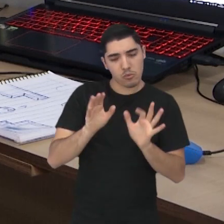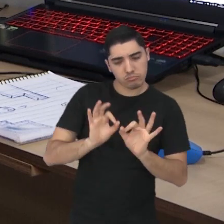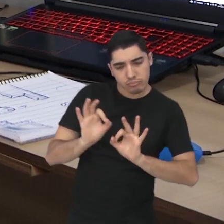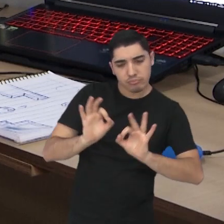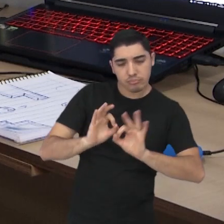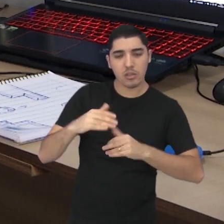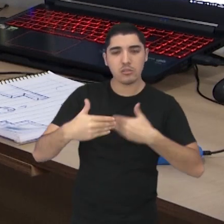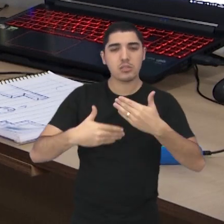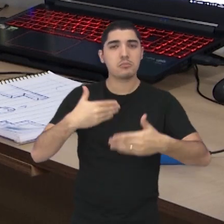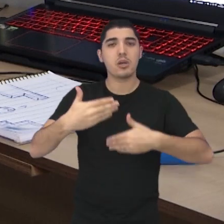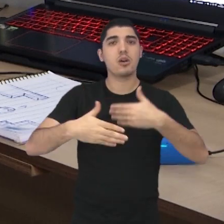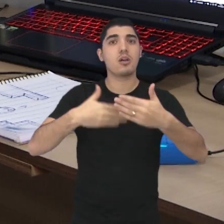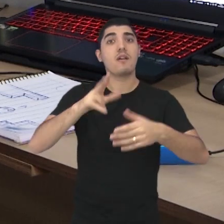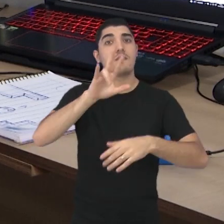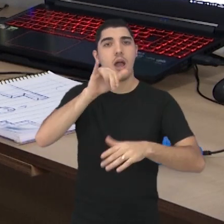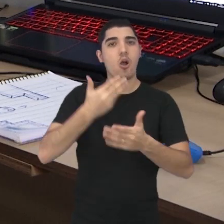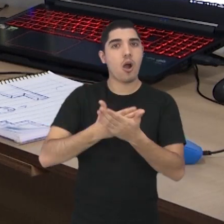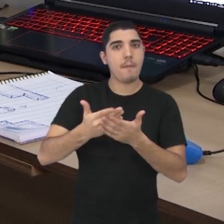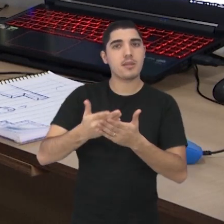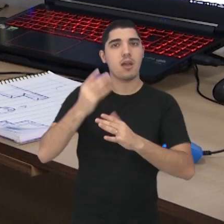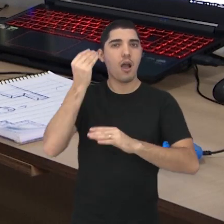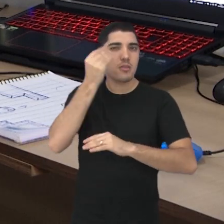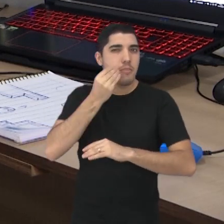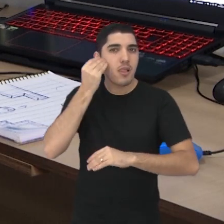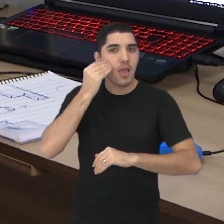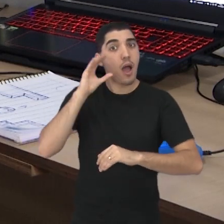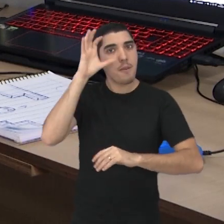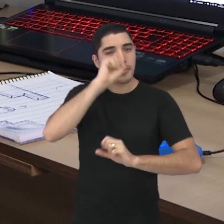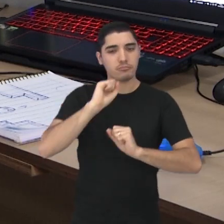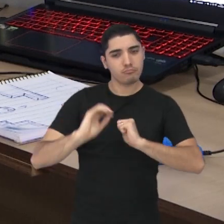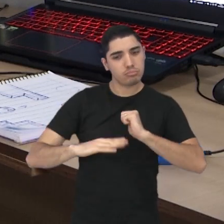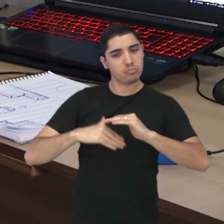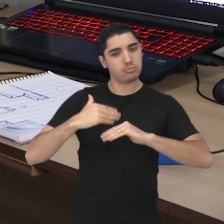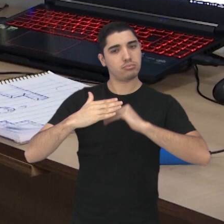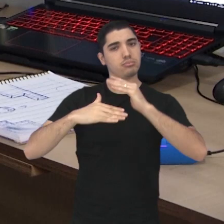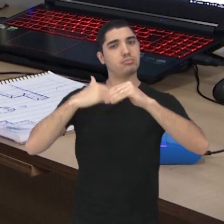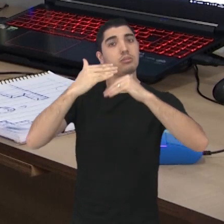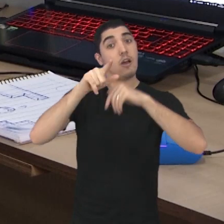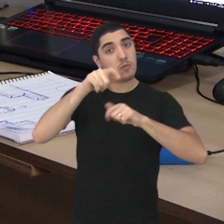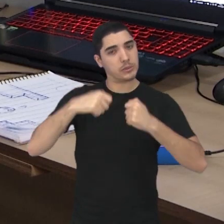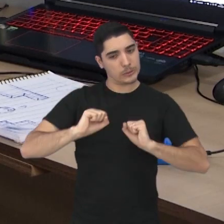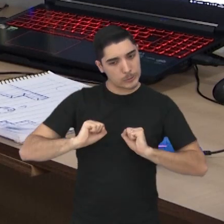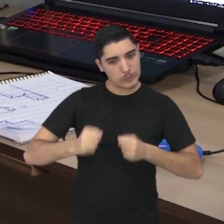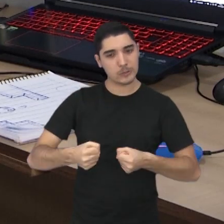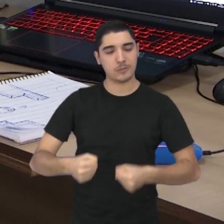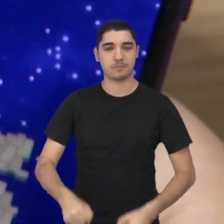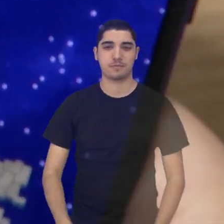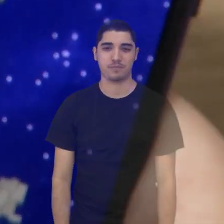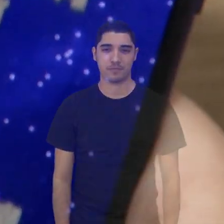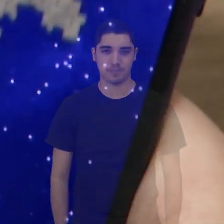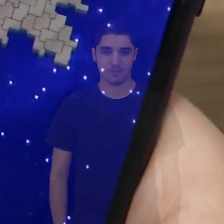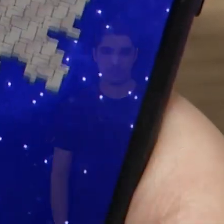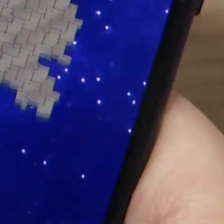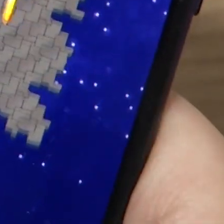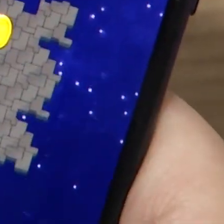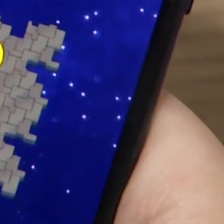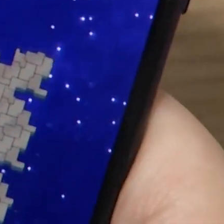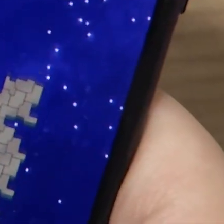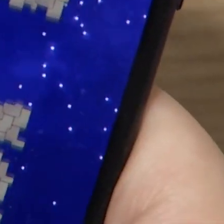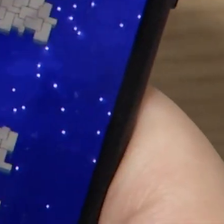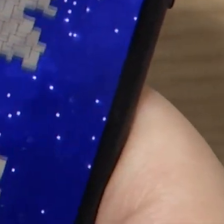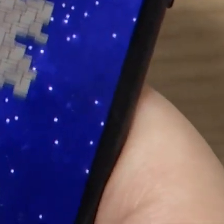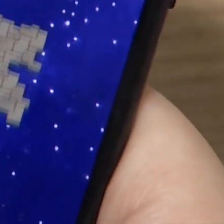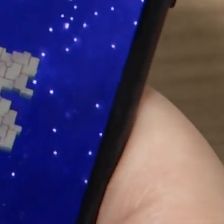jogaria e acho que com isso você tem um caminho ali para ir crescendo, né? É consequência do seu esforço mesmo.